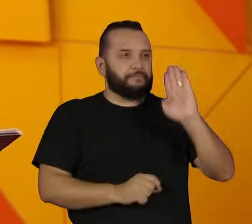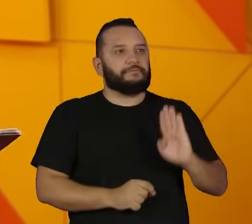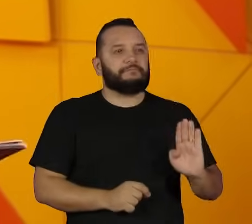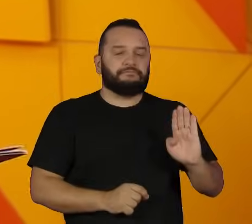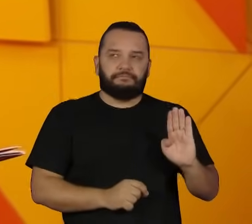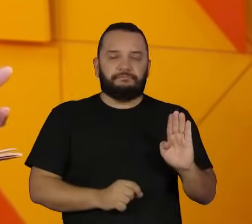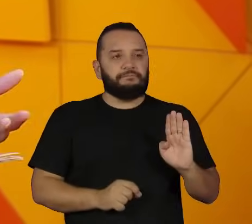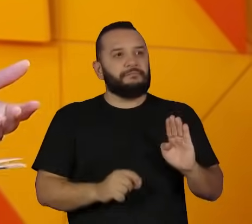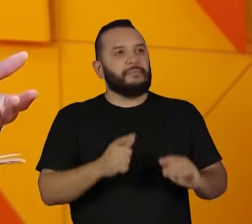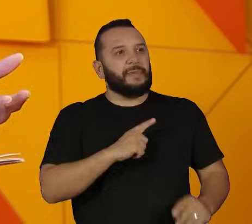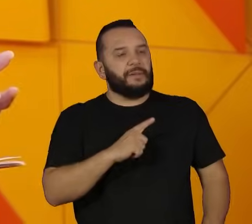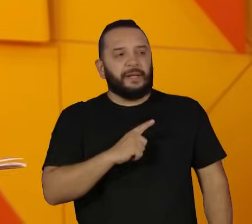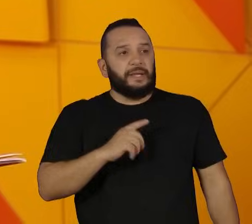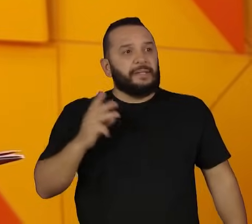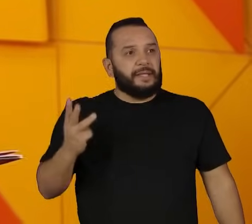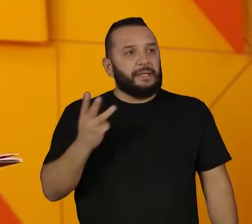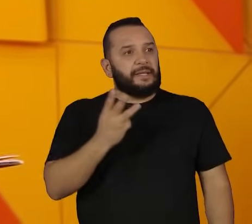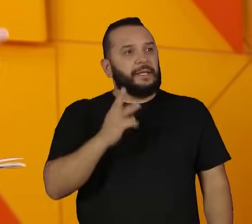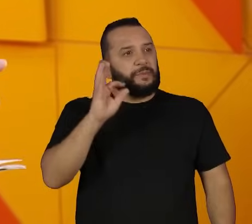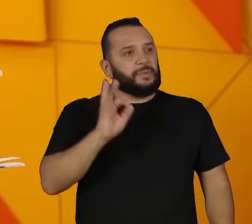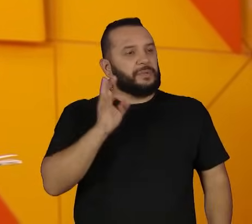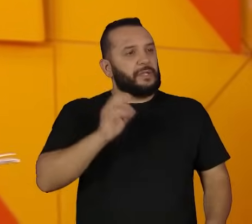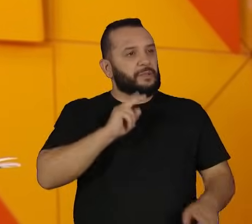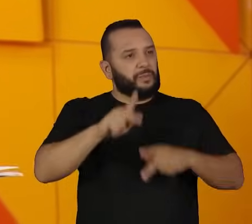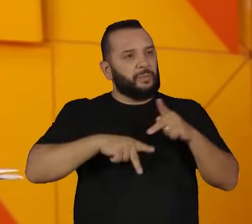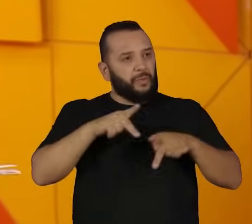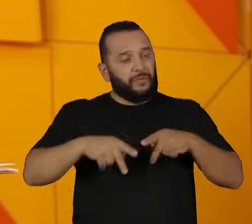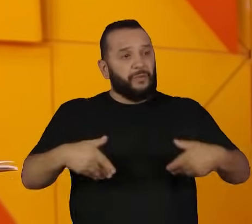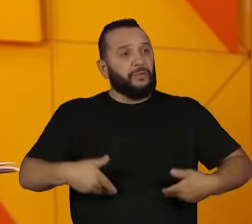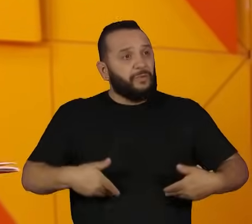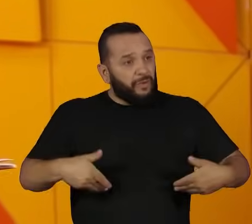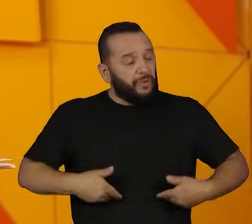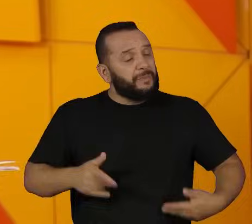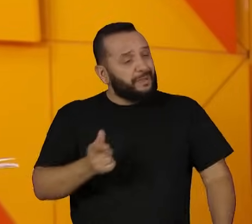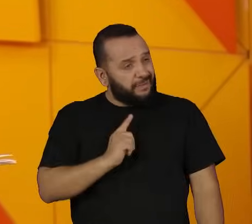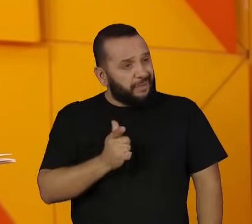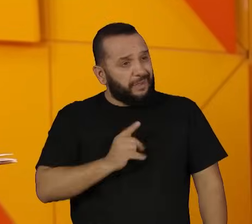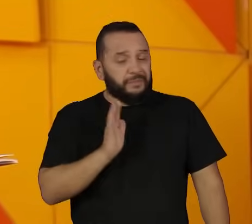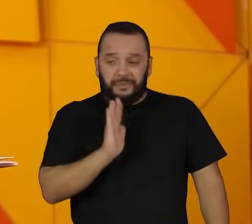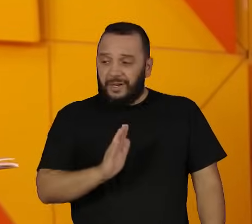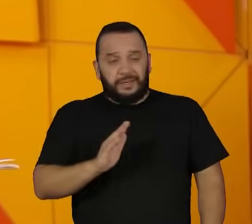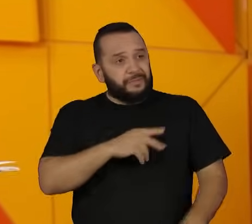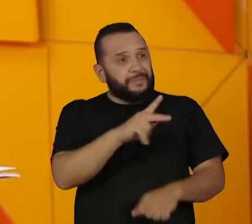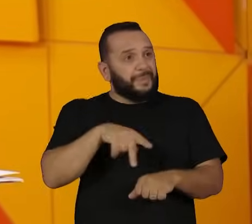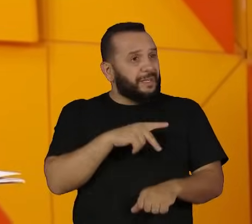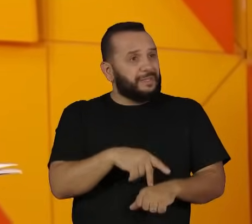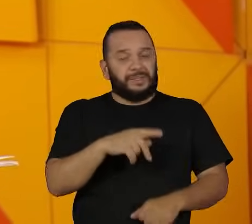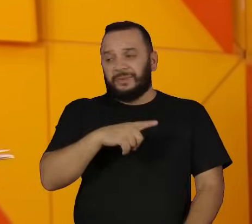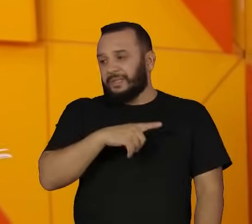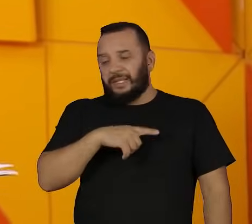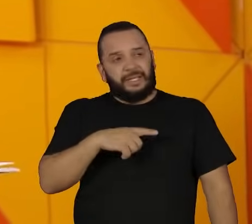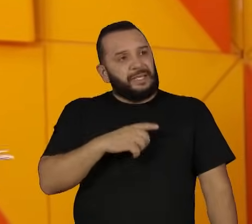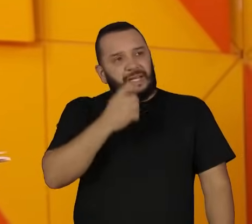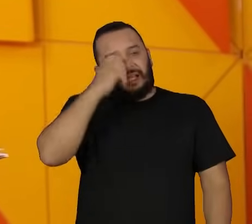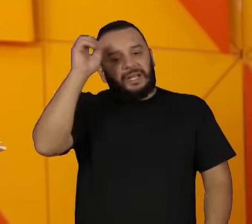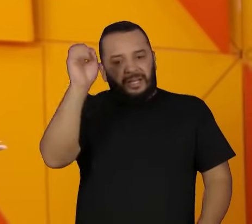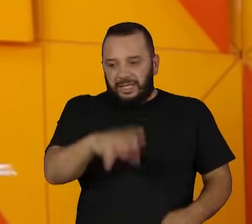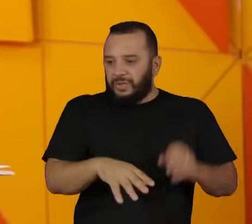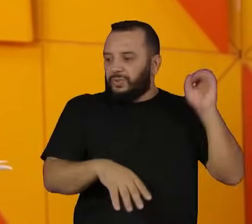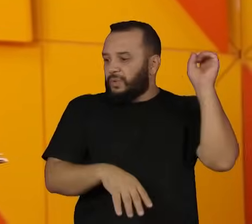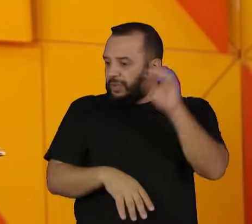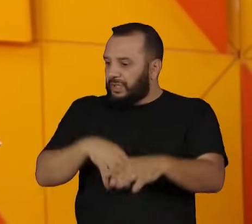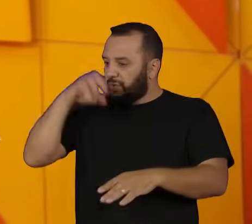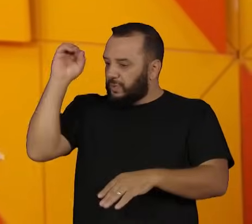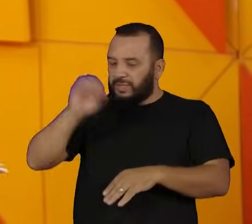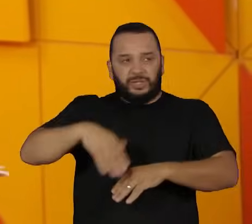com 1/3 da população vivendo em insegurança alimentar, mas sendo um país que joga muito alimento no lixo.